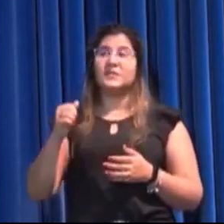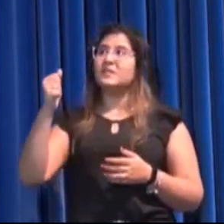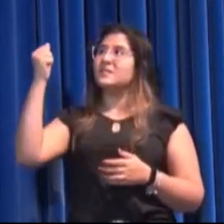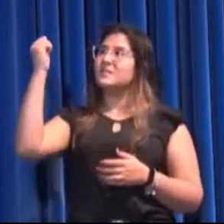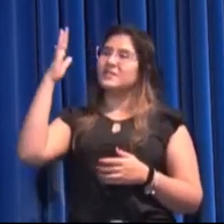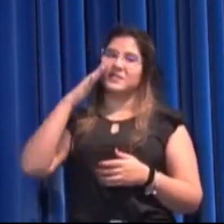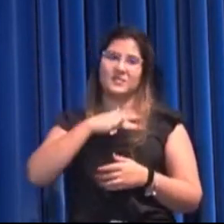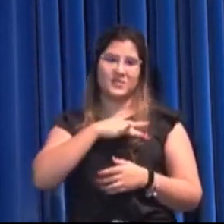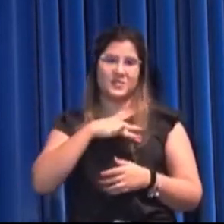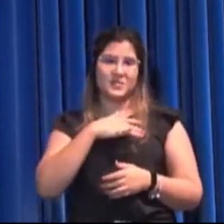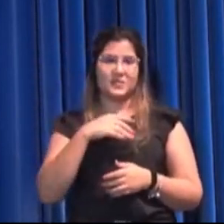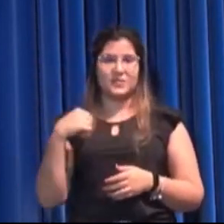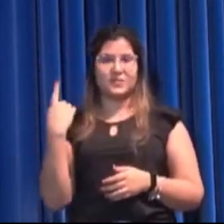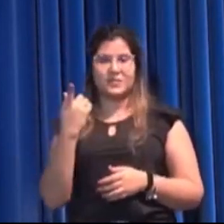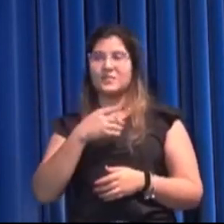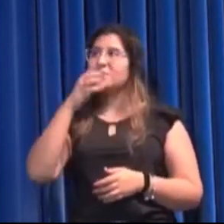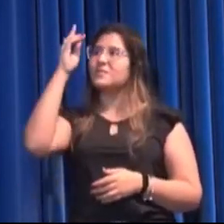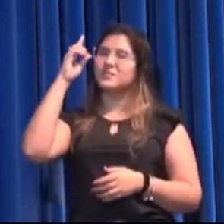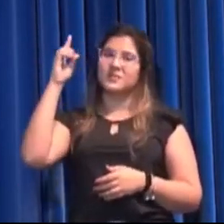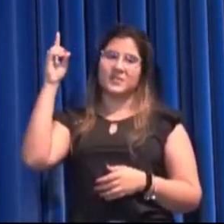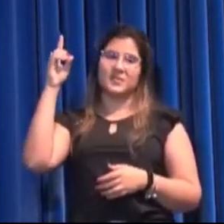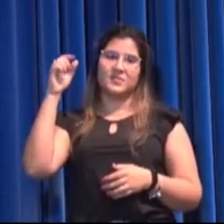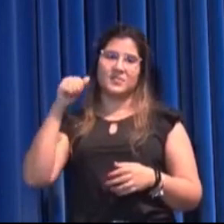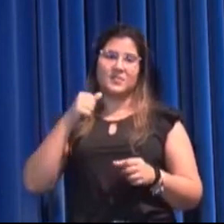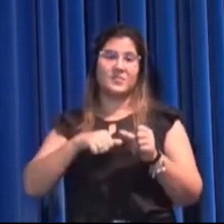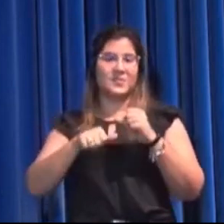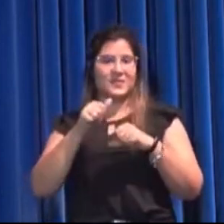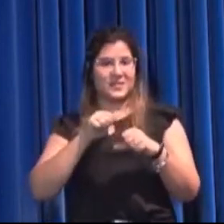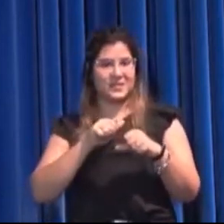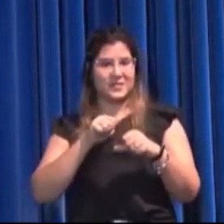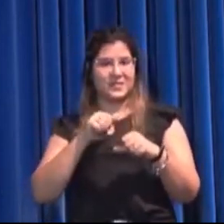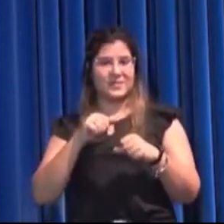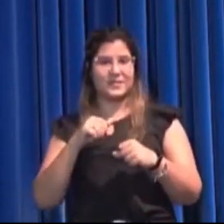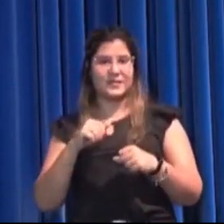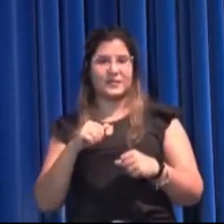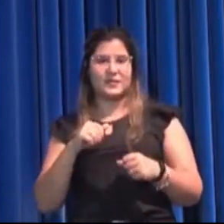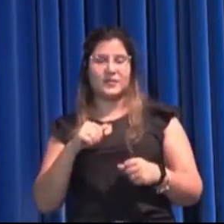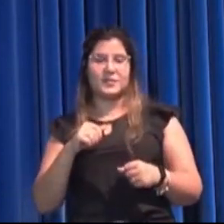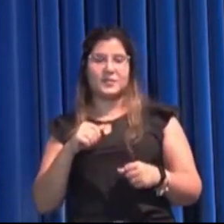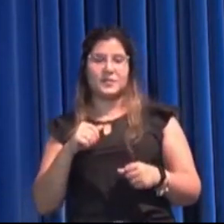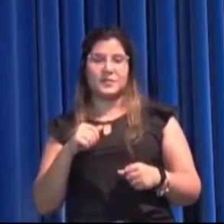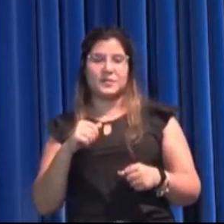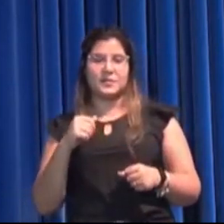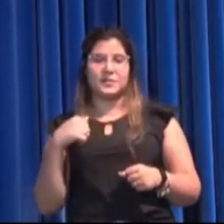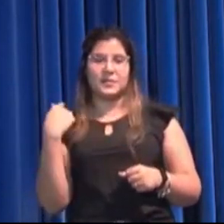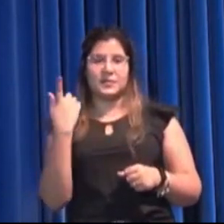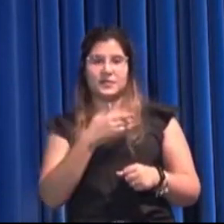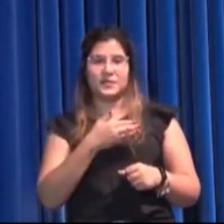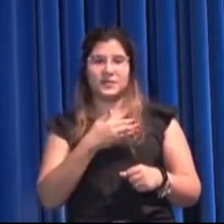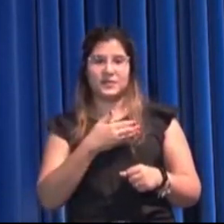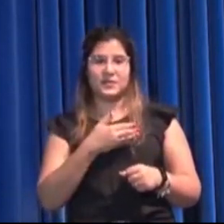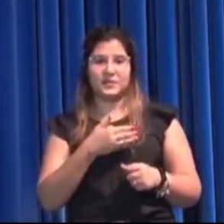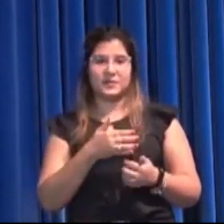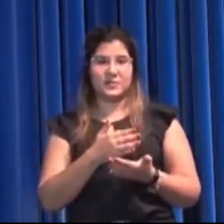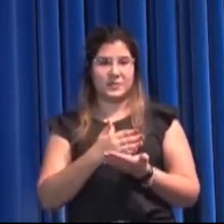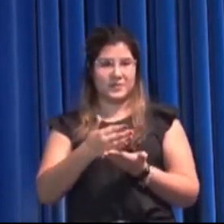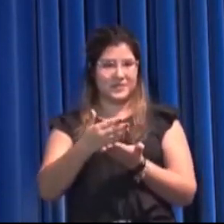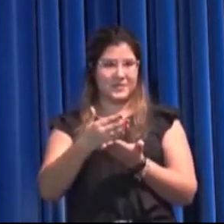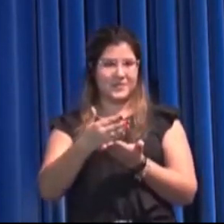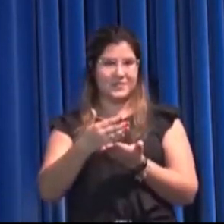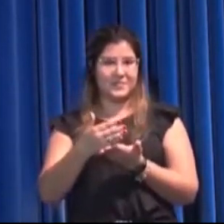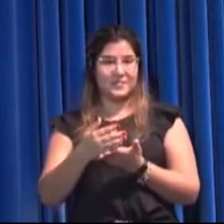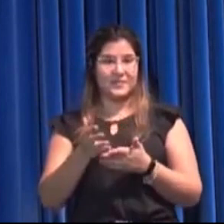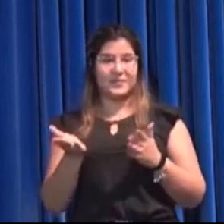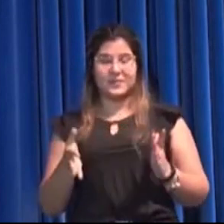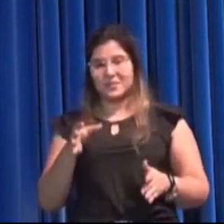e mais cedo Ele vai mudar a gente de lição. Ele vai mudar para frente, porque você já aprendeu essa,